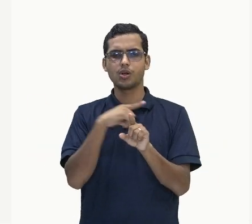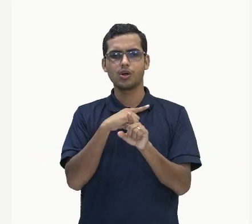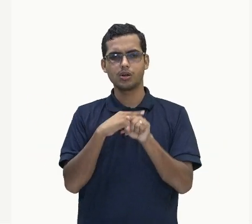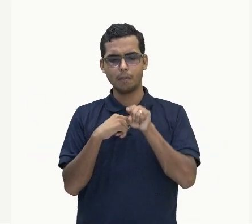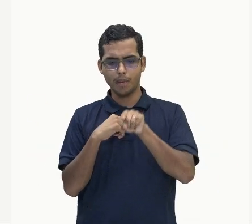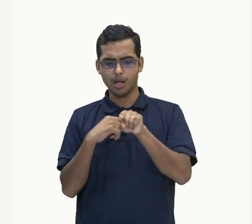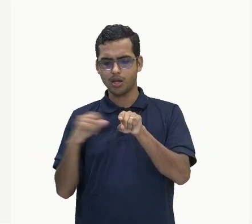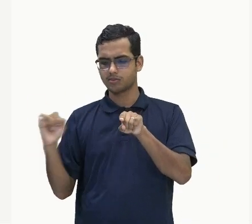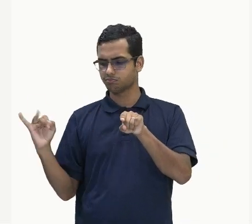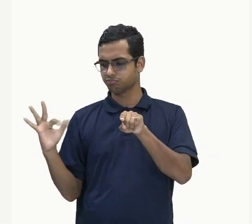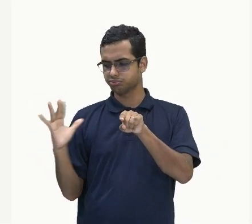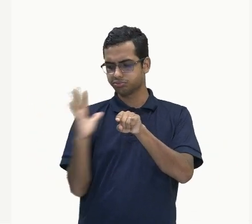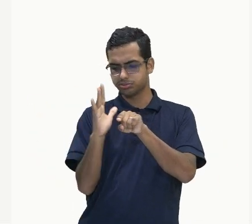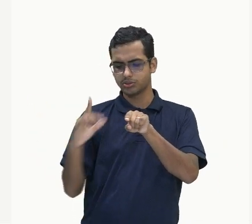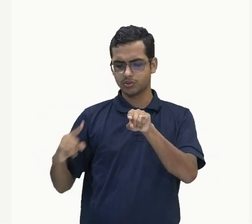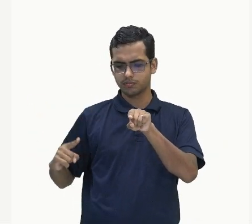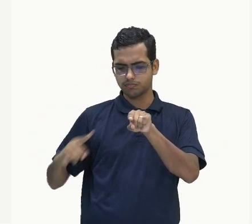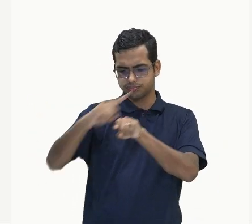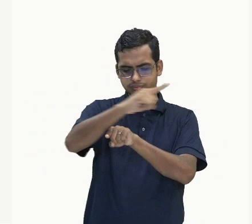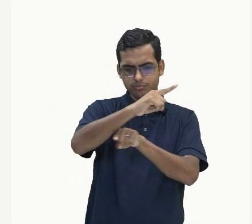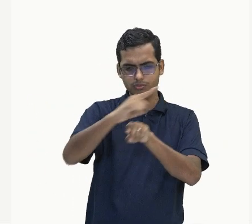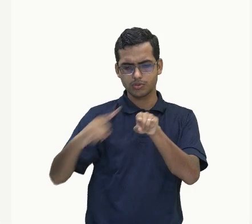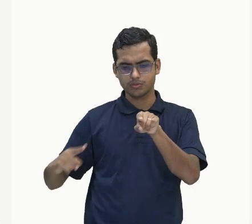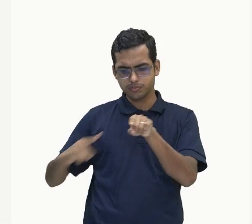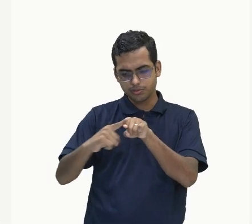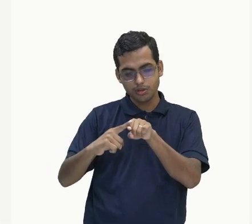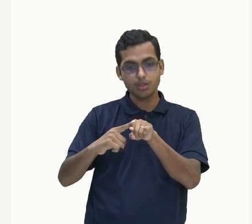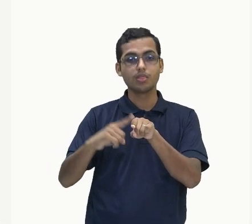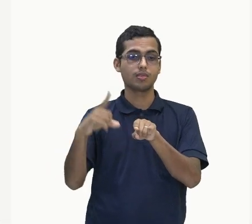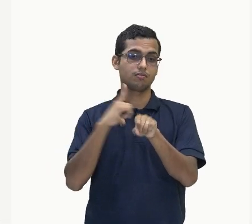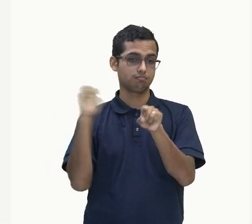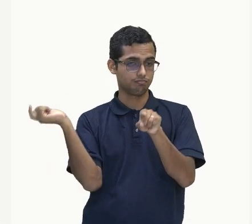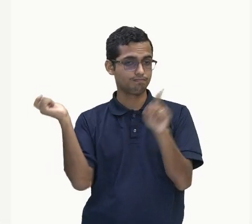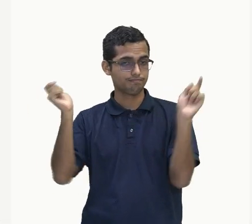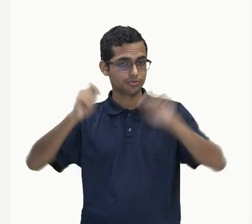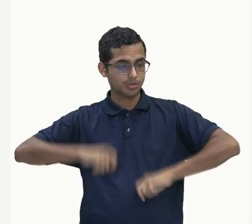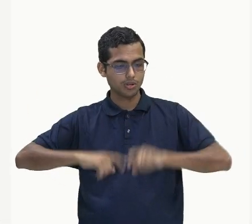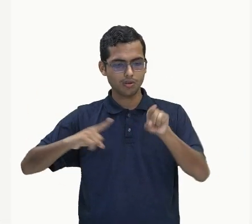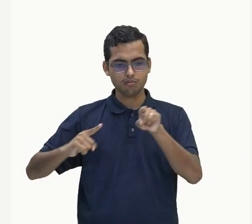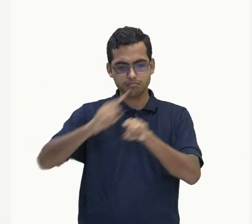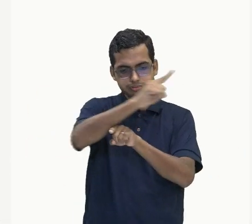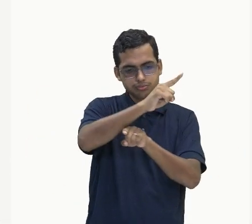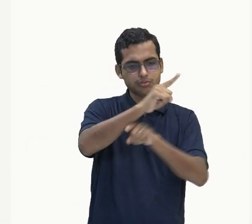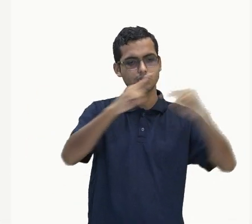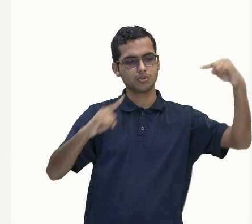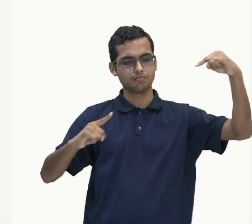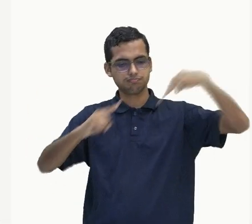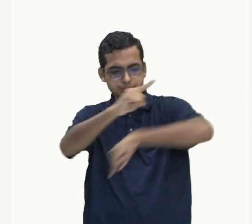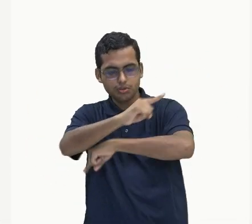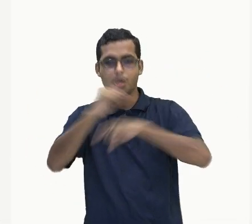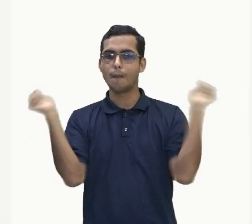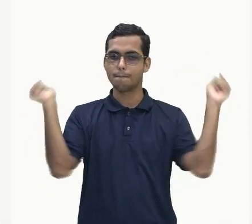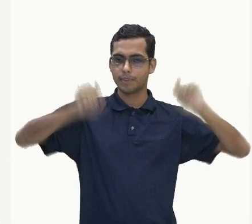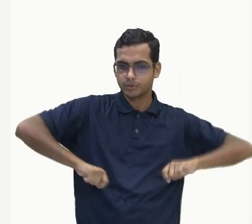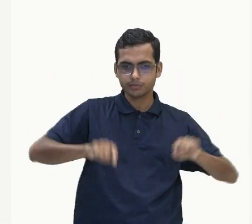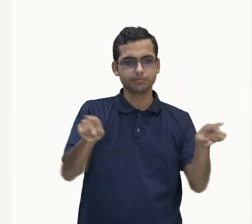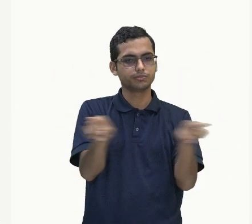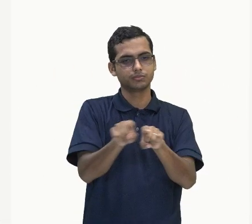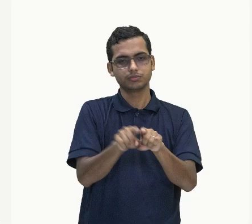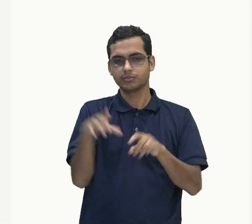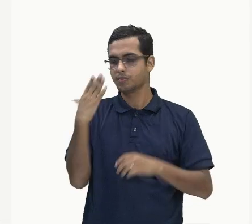perfeitamente. Então, olha só, todo raio luminoso que incide numa direção que passa pelo